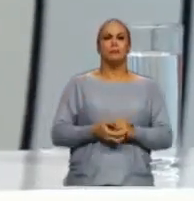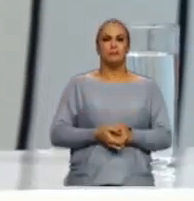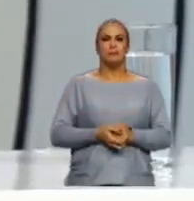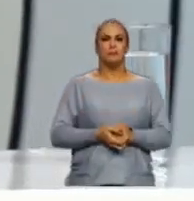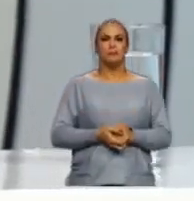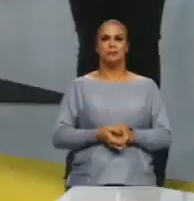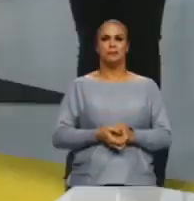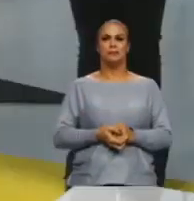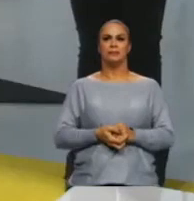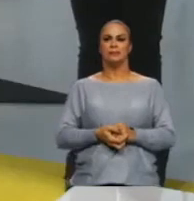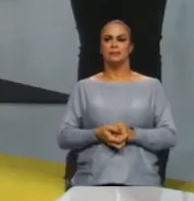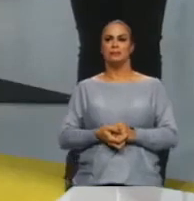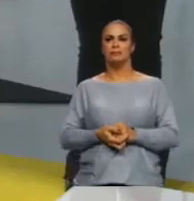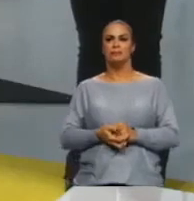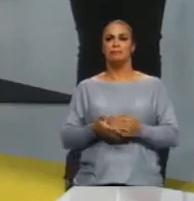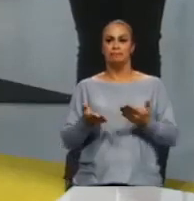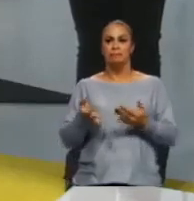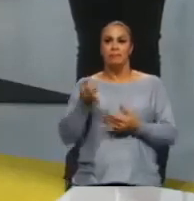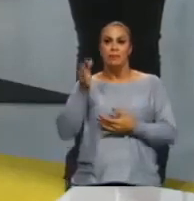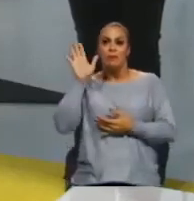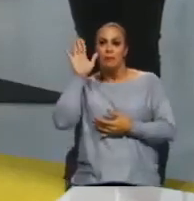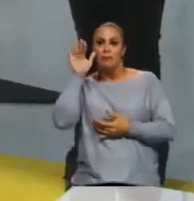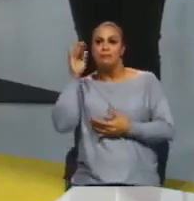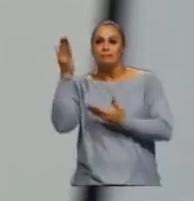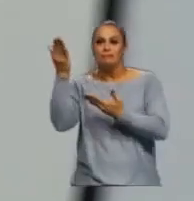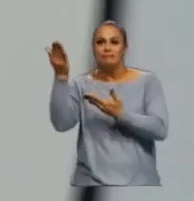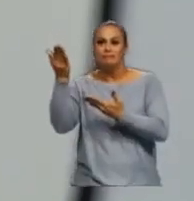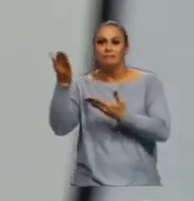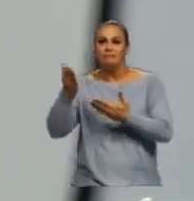Vamos colocar essas estruturas aqui dentro.